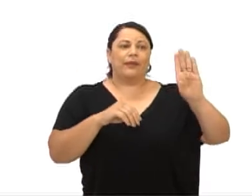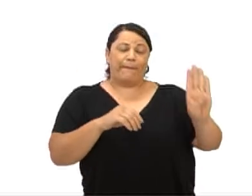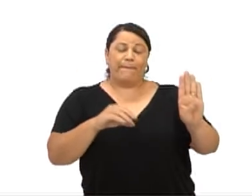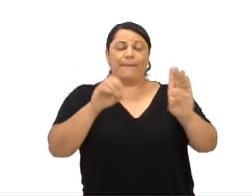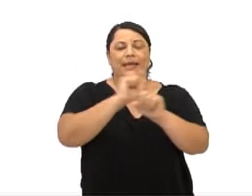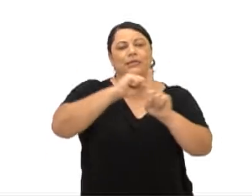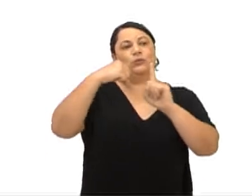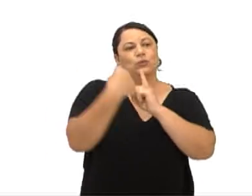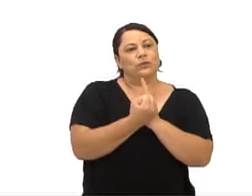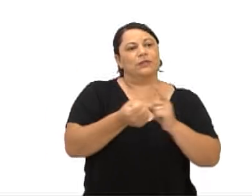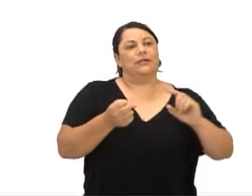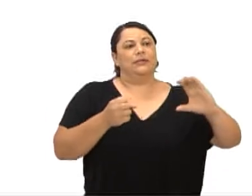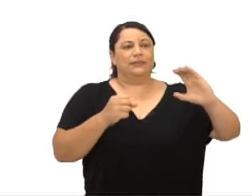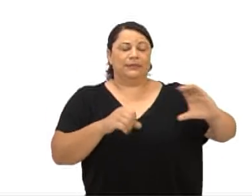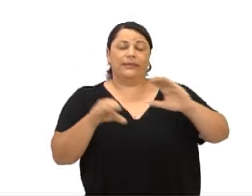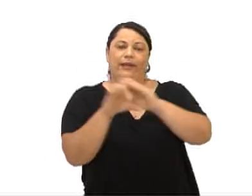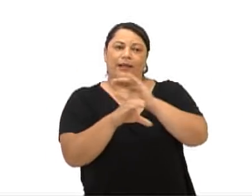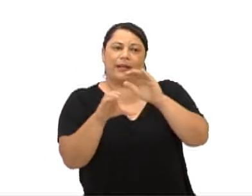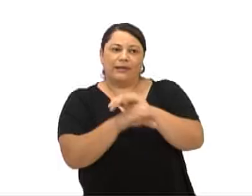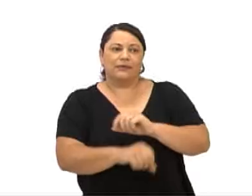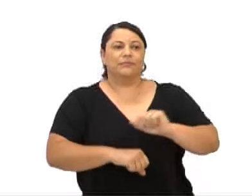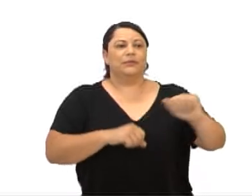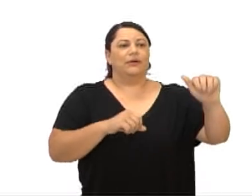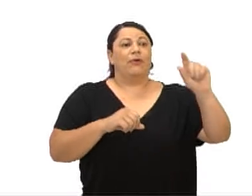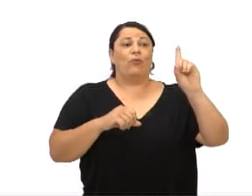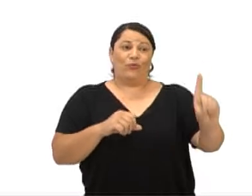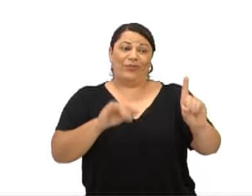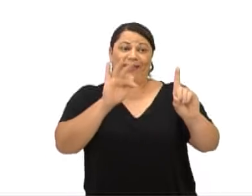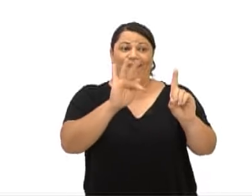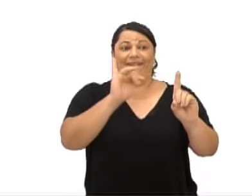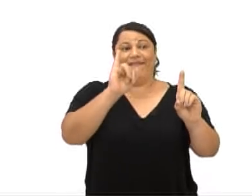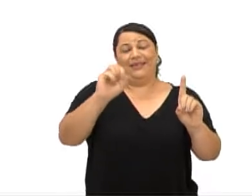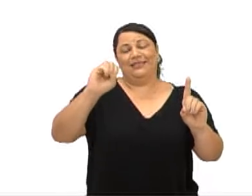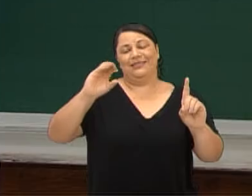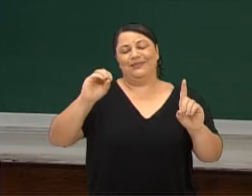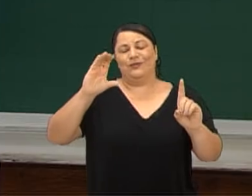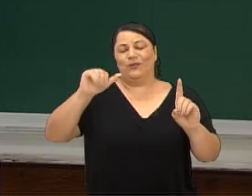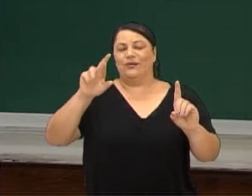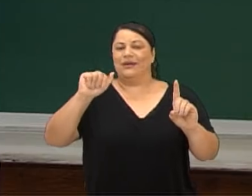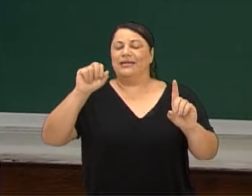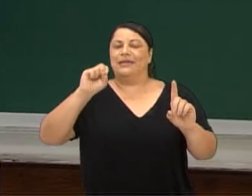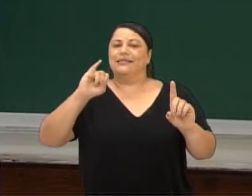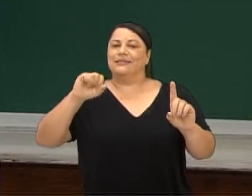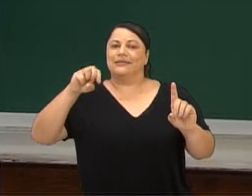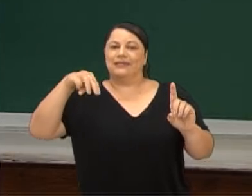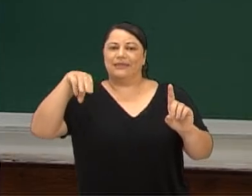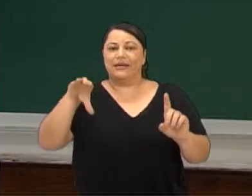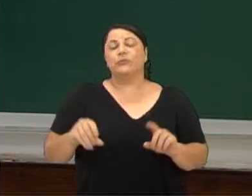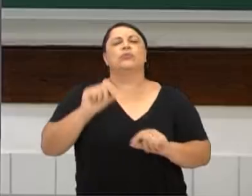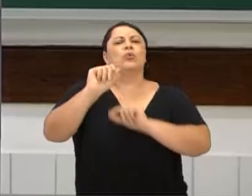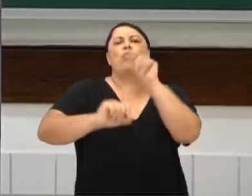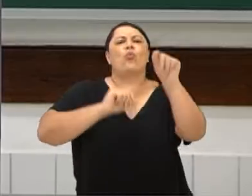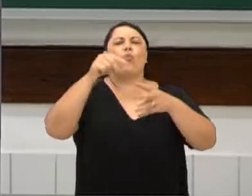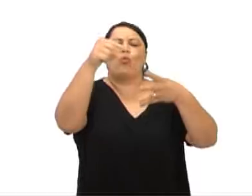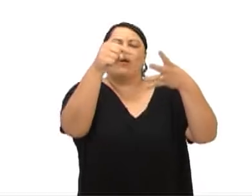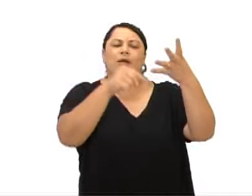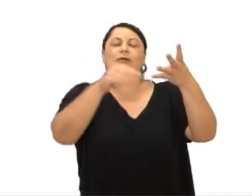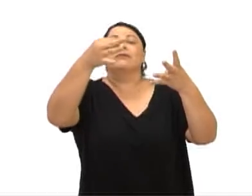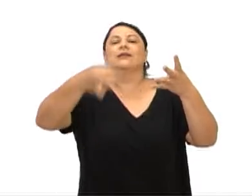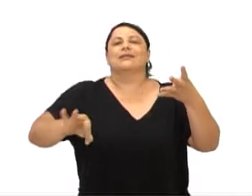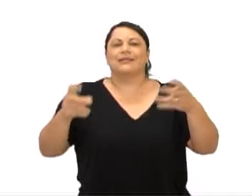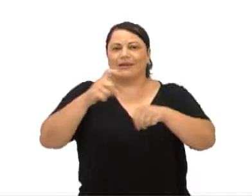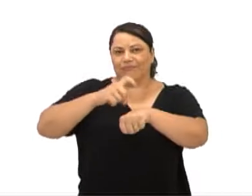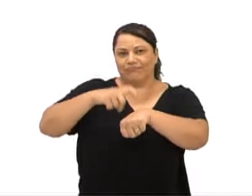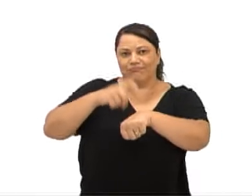capitalismo; ou D, fisiocracismo. Qual dessas está correta? Um tempinho e nós já voltamos.